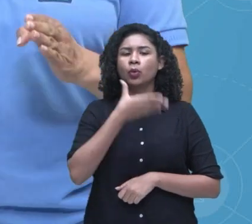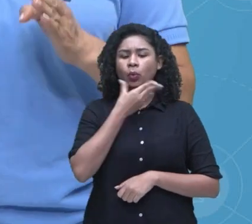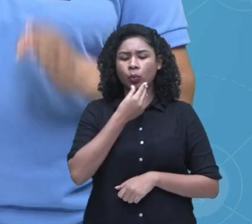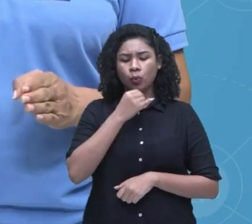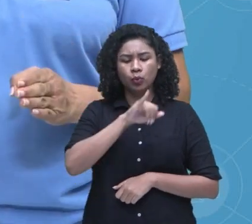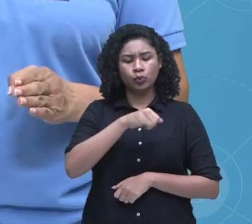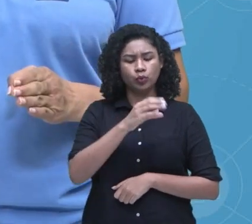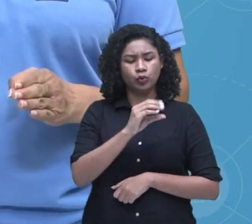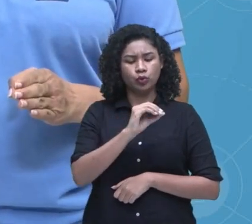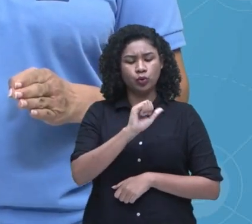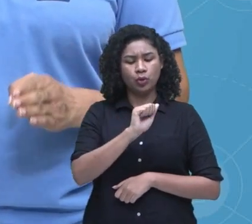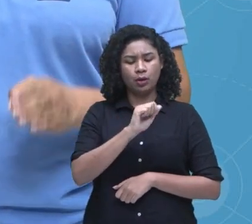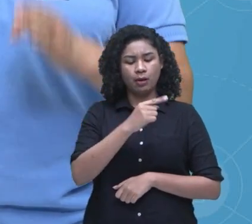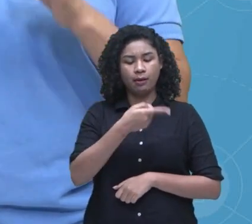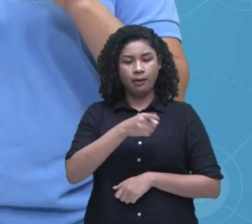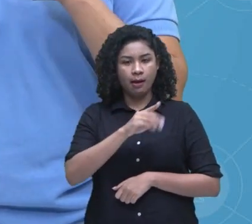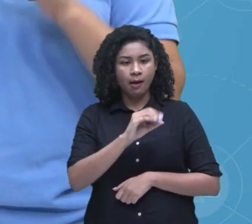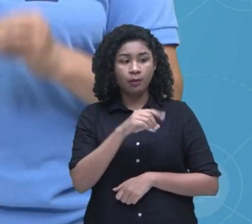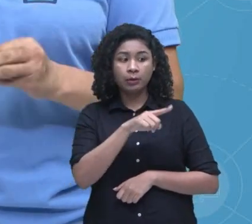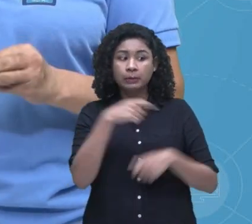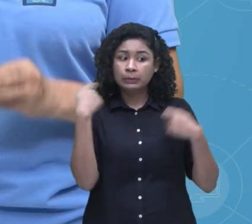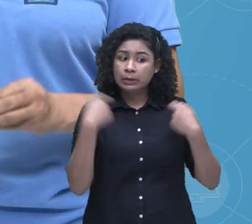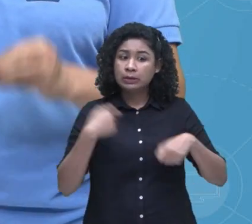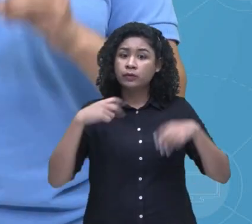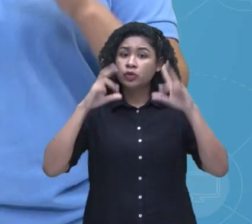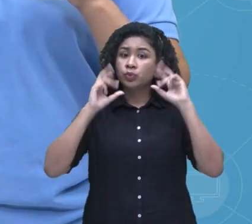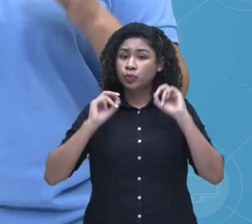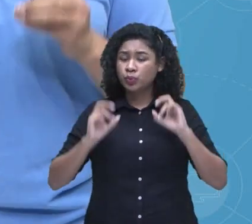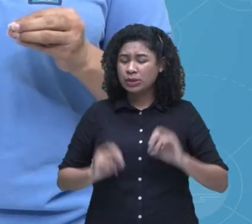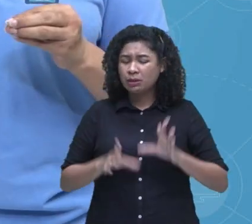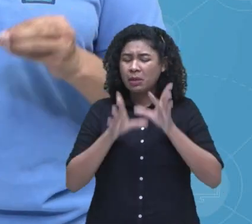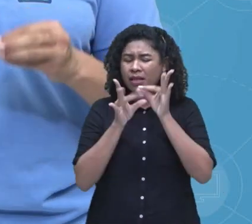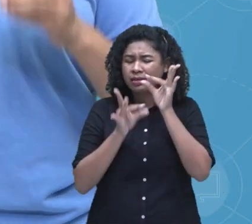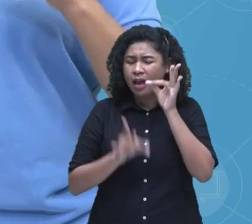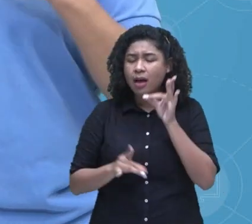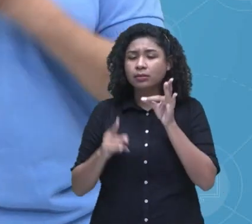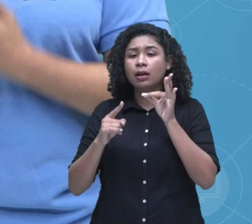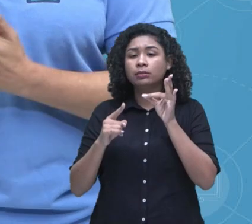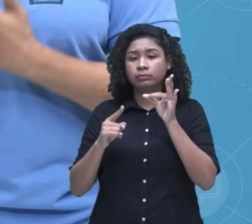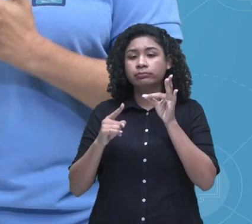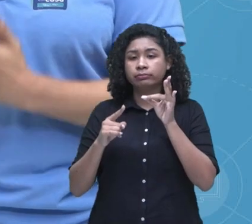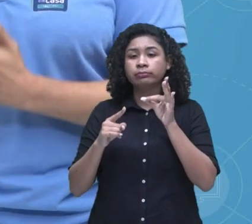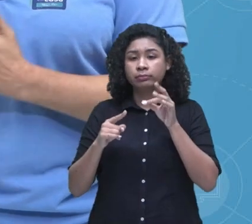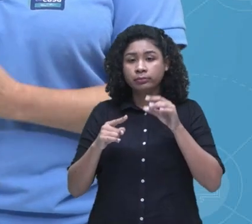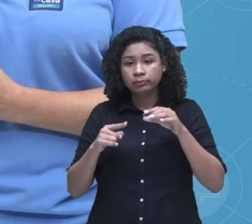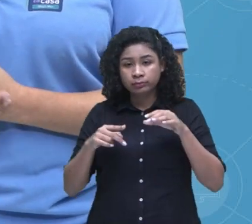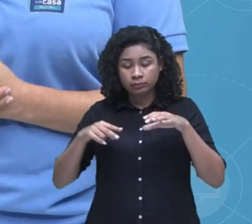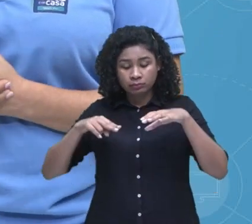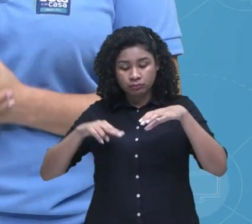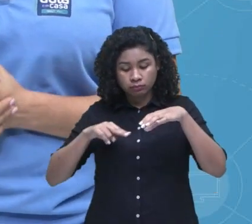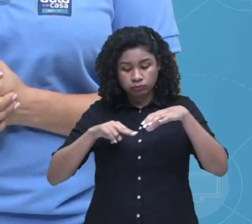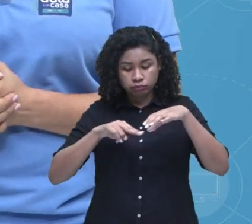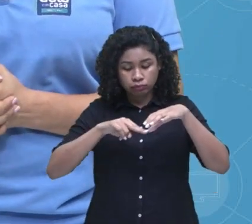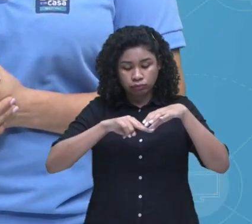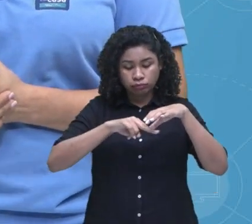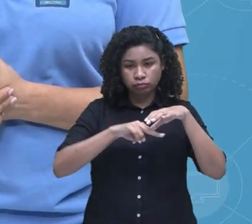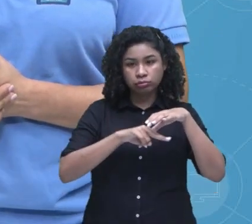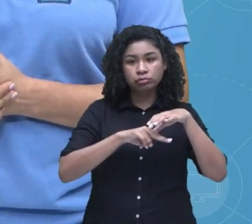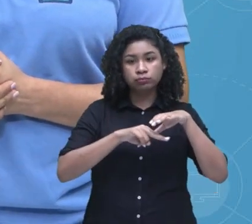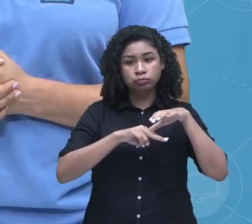detalhado da cabeça. Aí não tenho dúvida dentro da frase que estamos falando da cabeça, parte do nosso